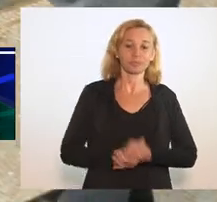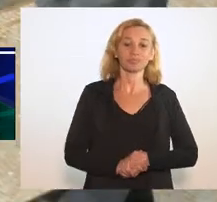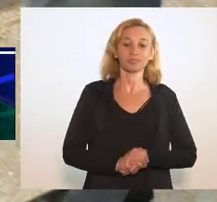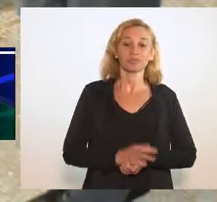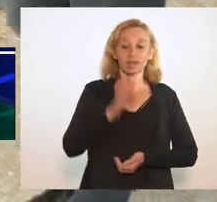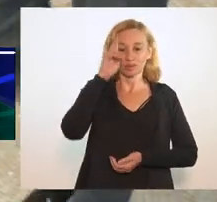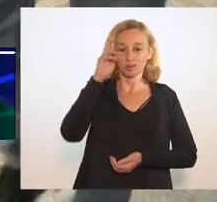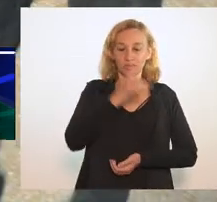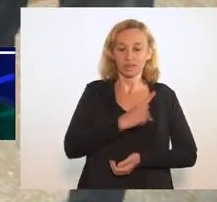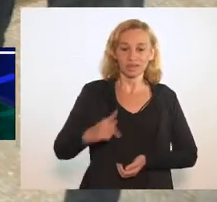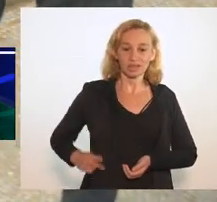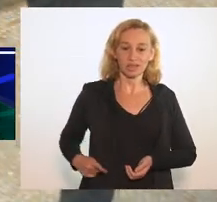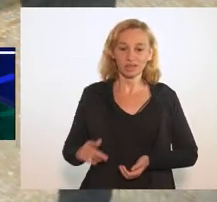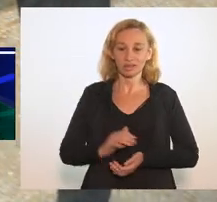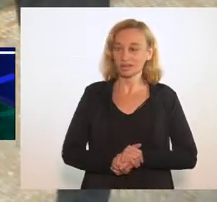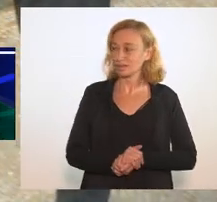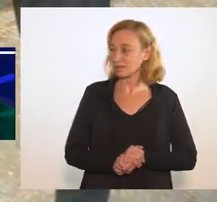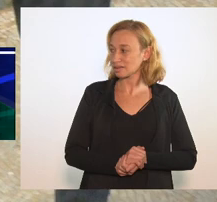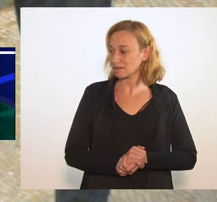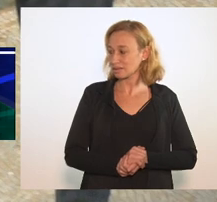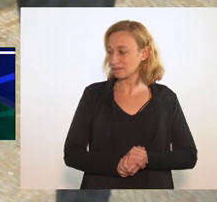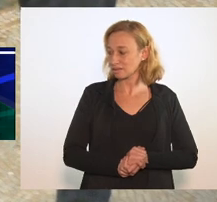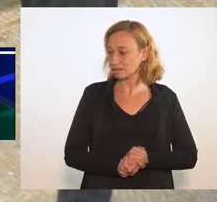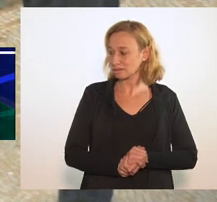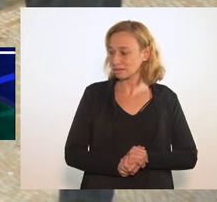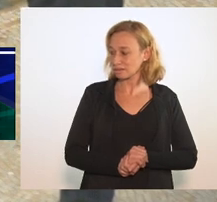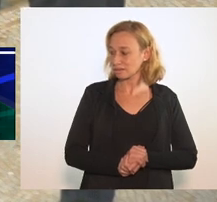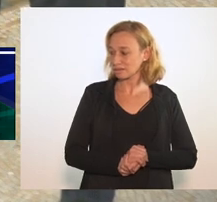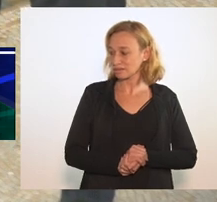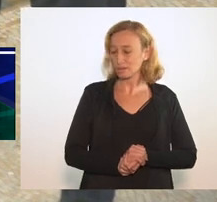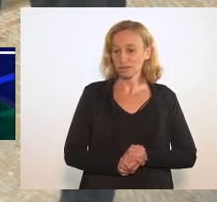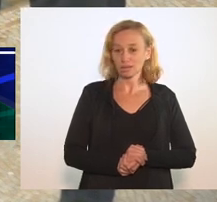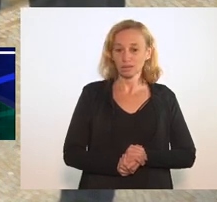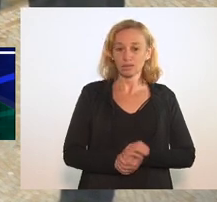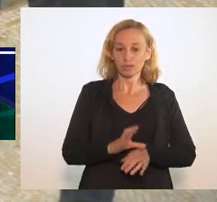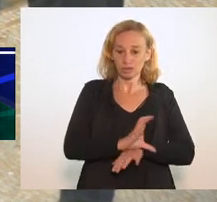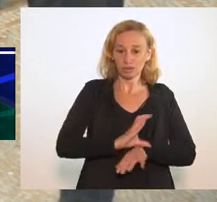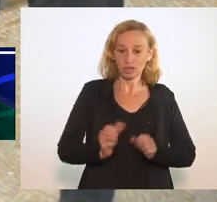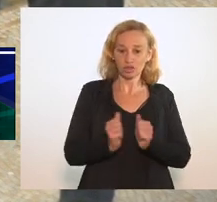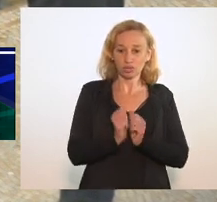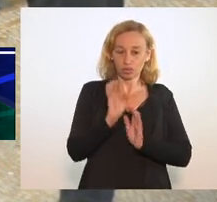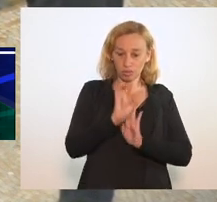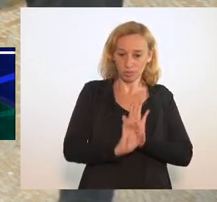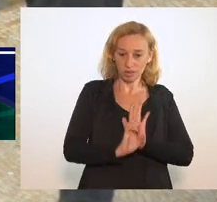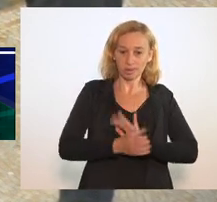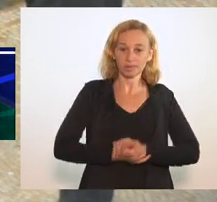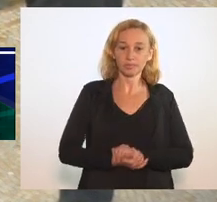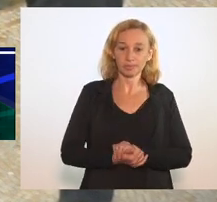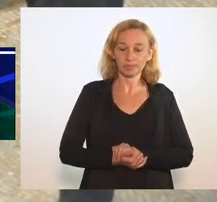presidente, o parecer, então, passa a ser pela constitucionalidade com emendas.